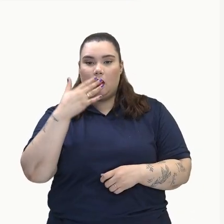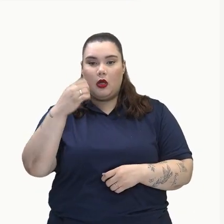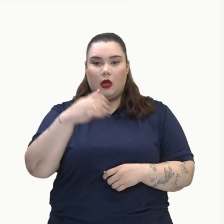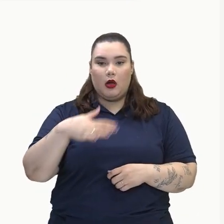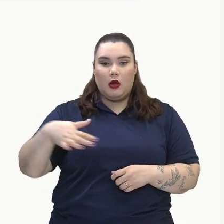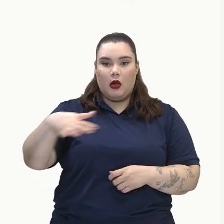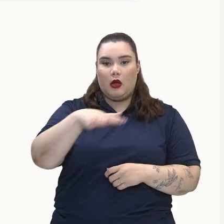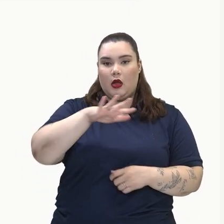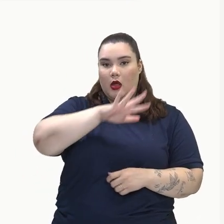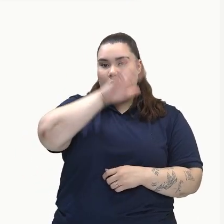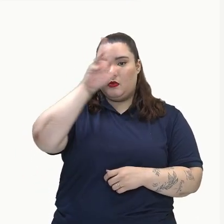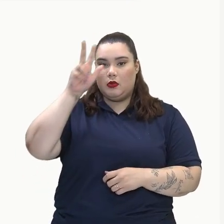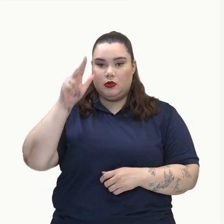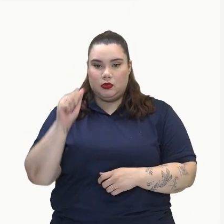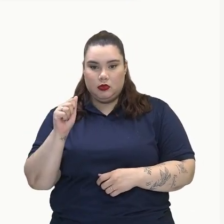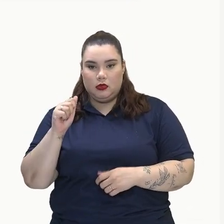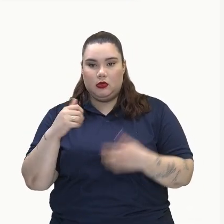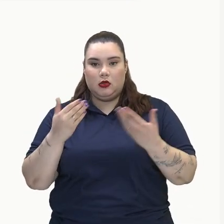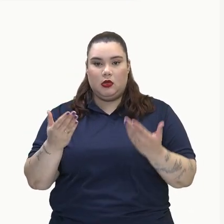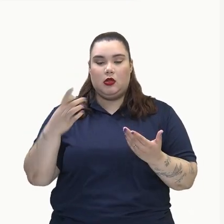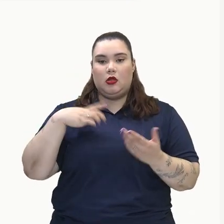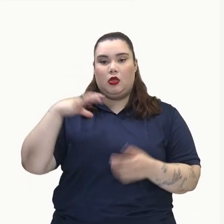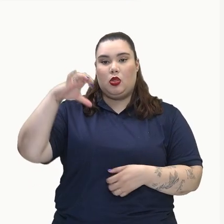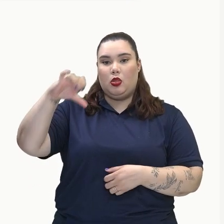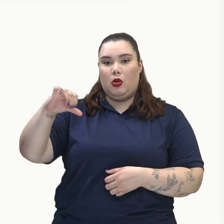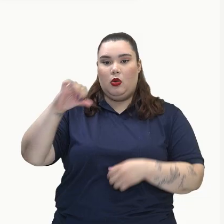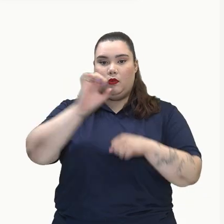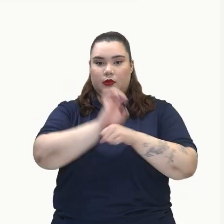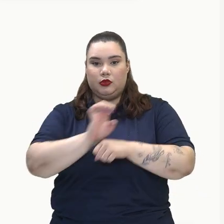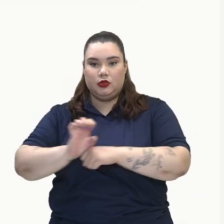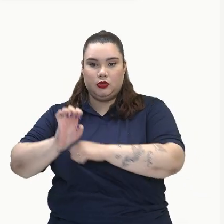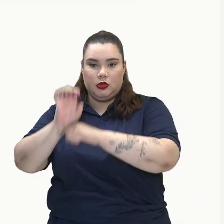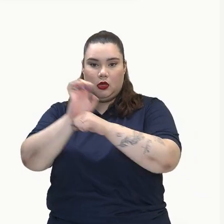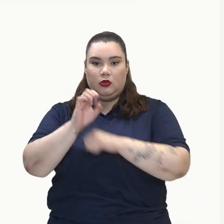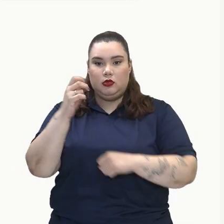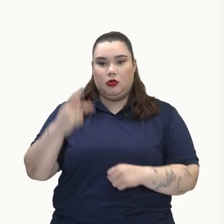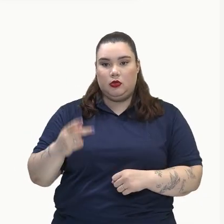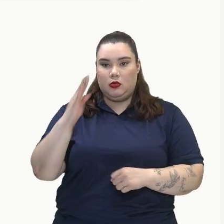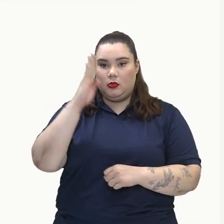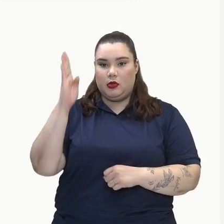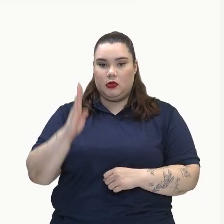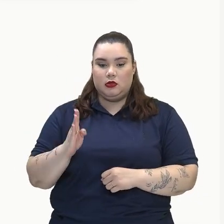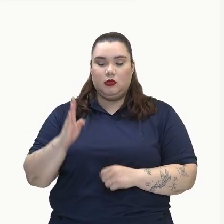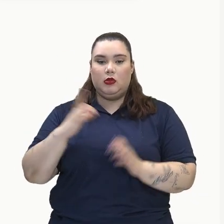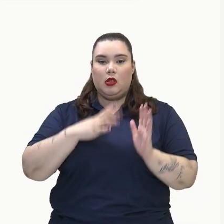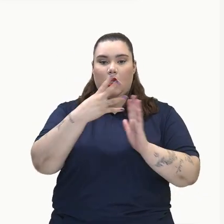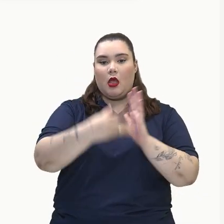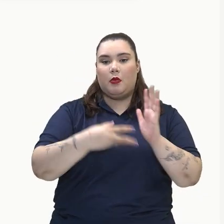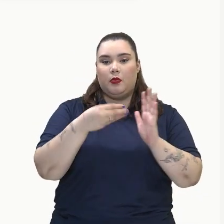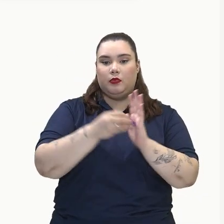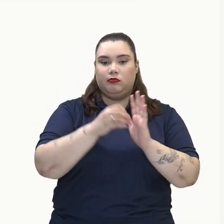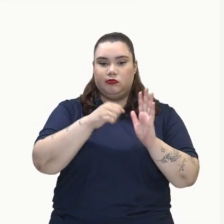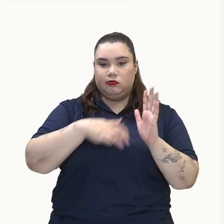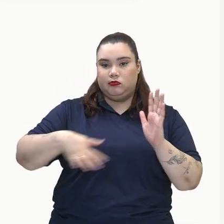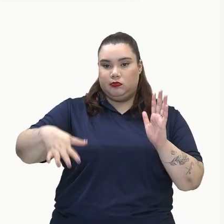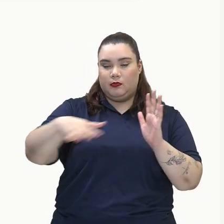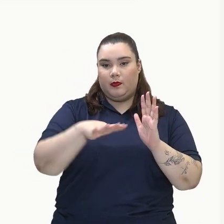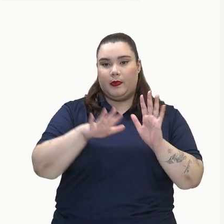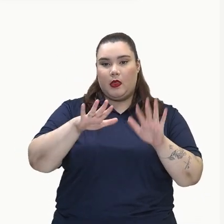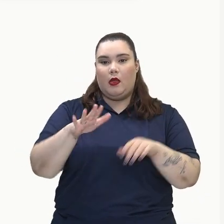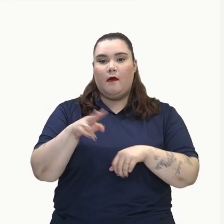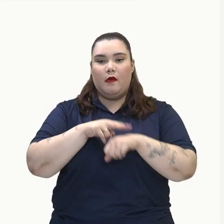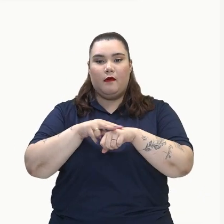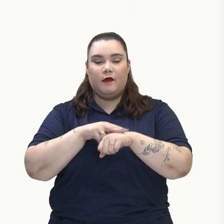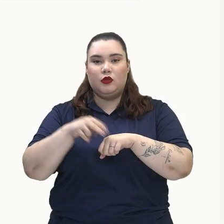da Amazônia Legal. Então, são 9 estados, do território brasileiro que estão aí. Essas áreas com verde mais